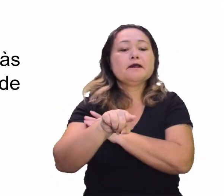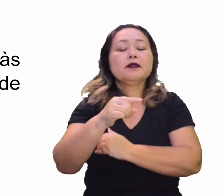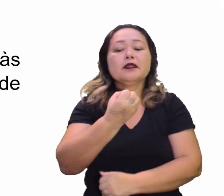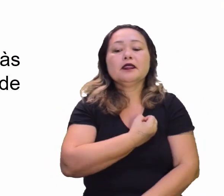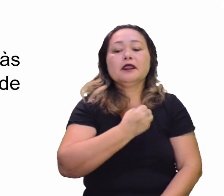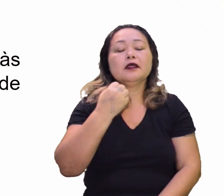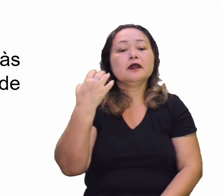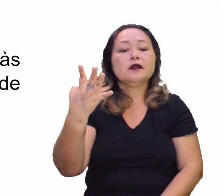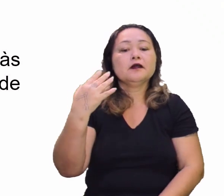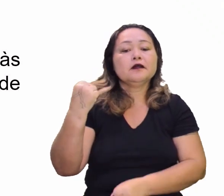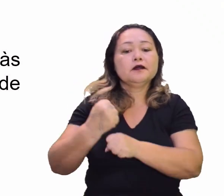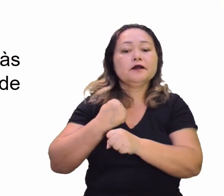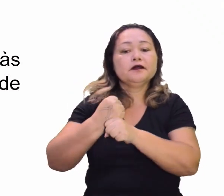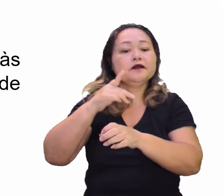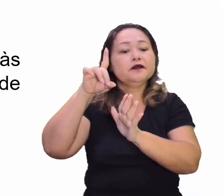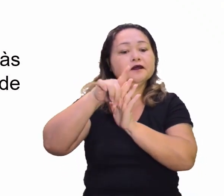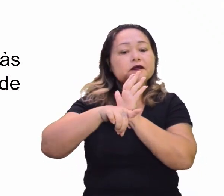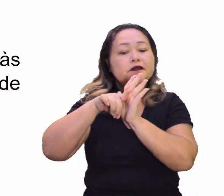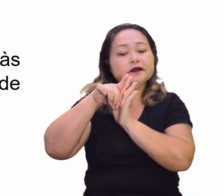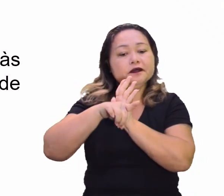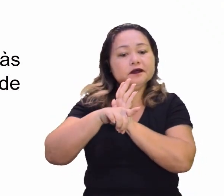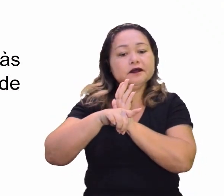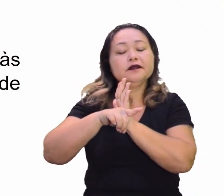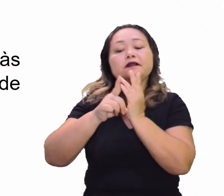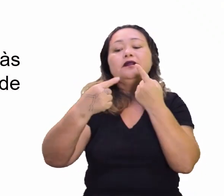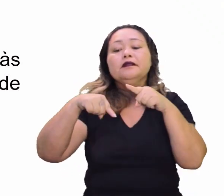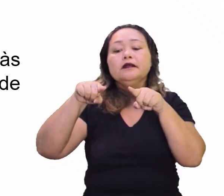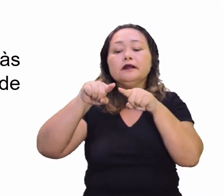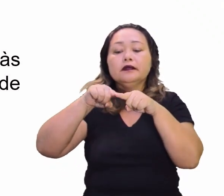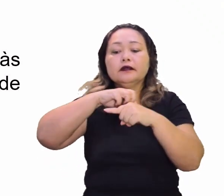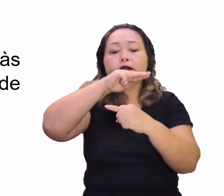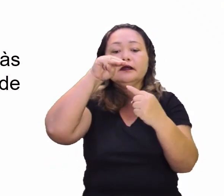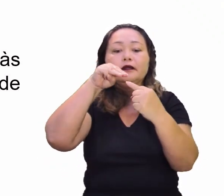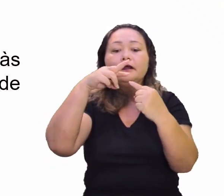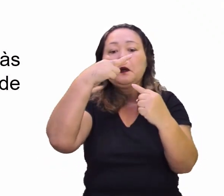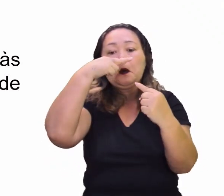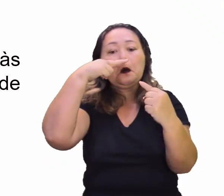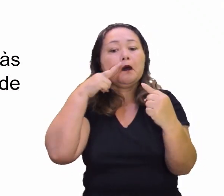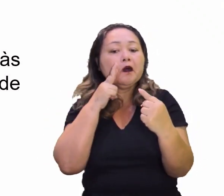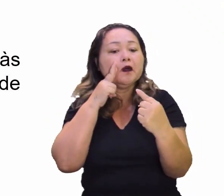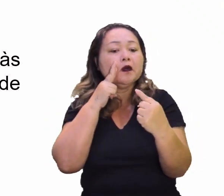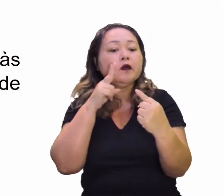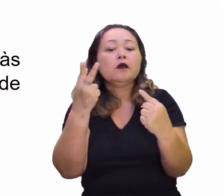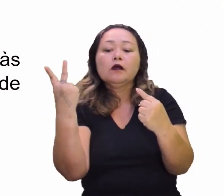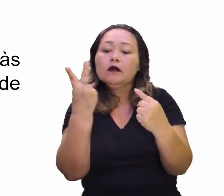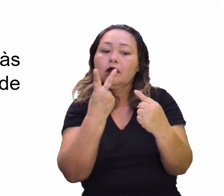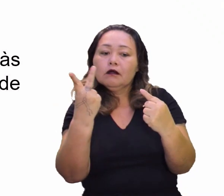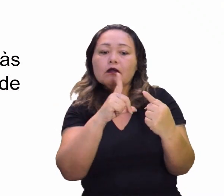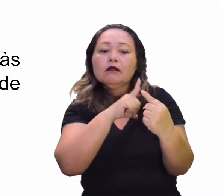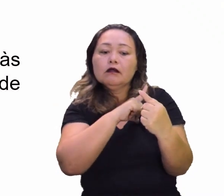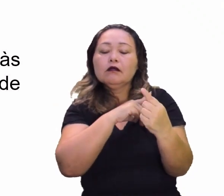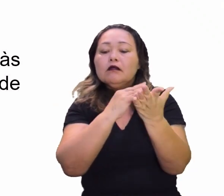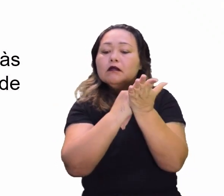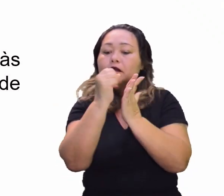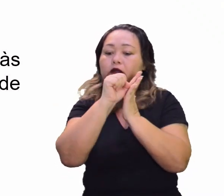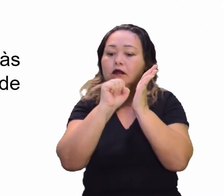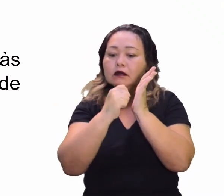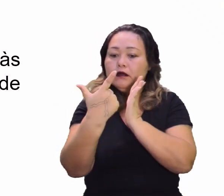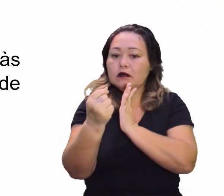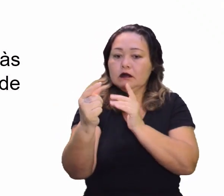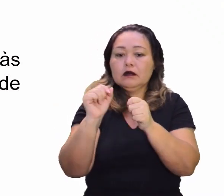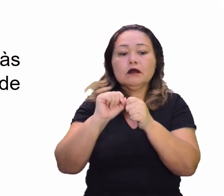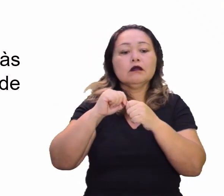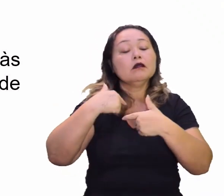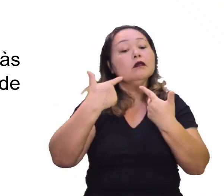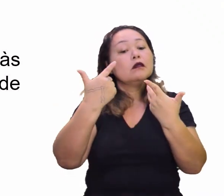5. A construção da estrada de ferro Madeira-Mamoré e a missão de Rondon, ambas no início do século